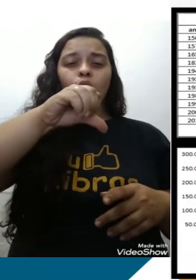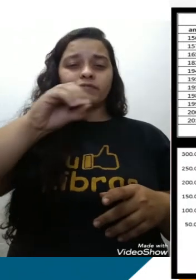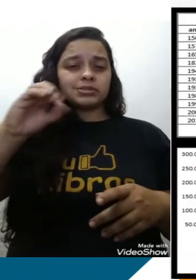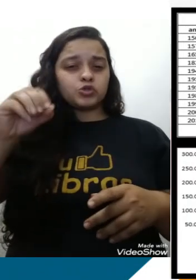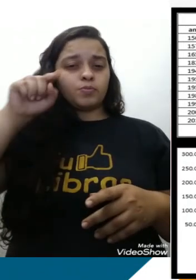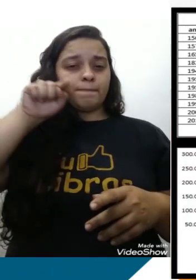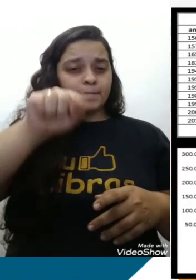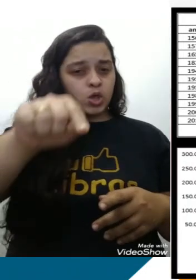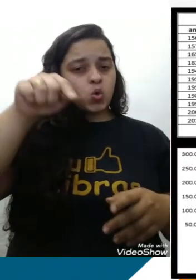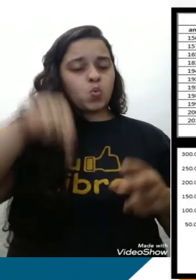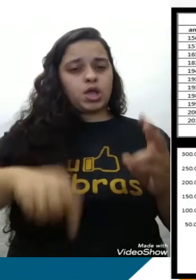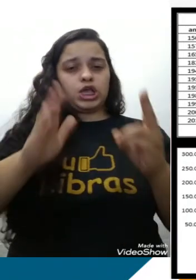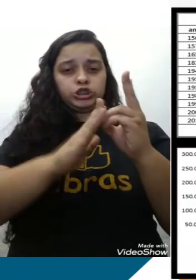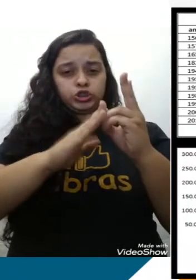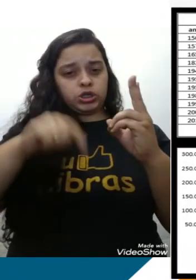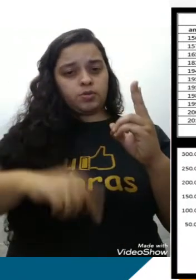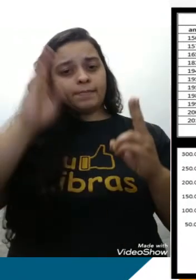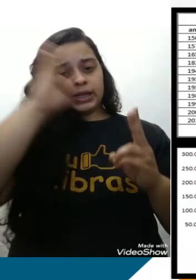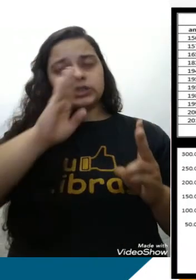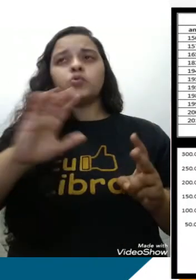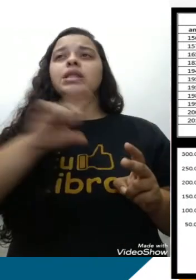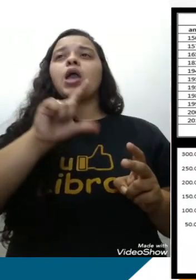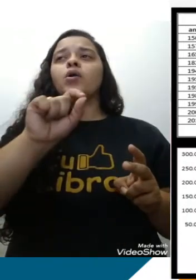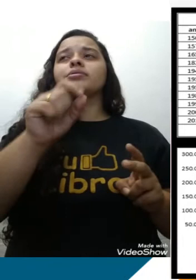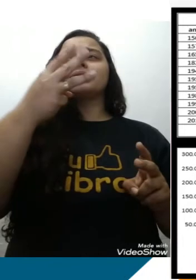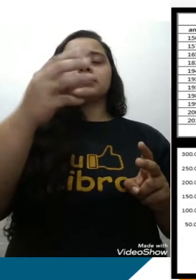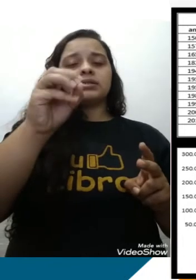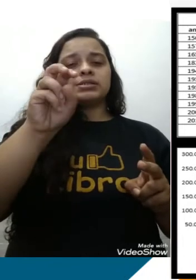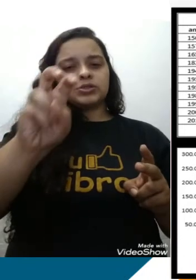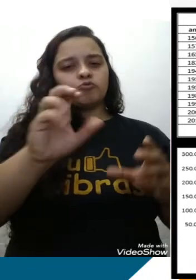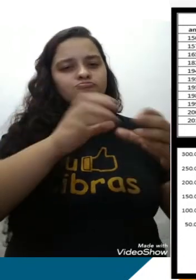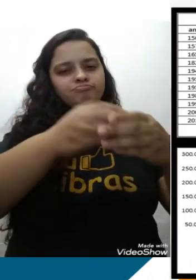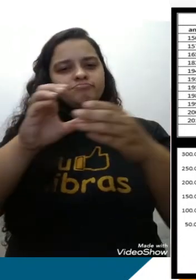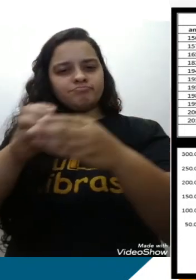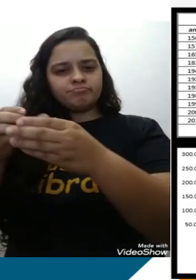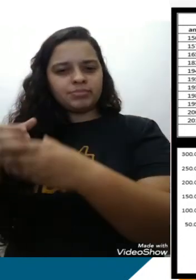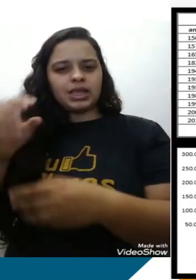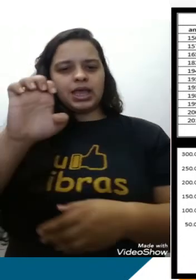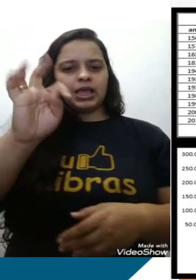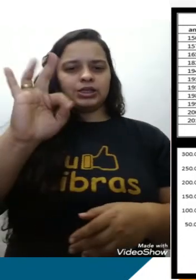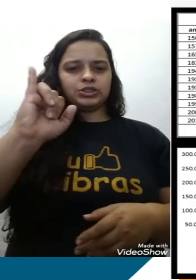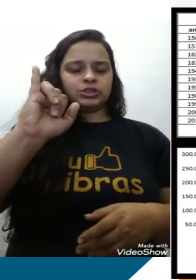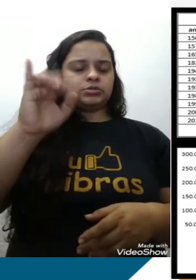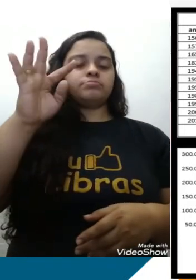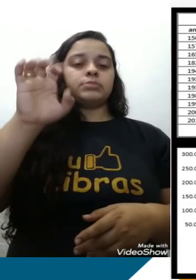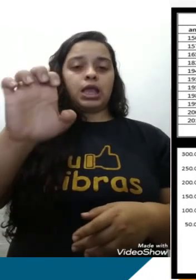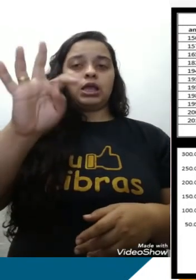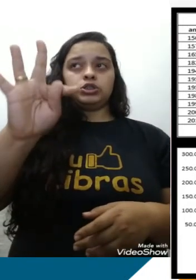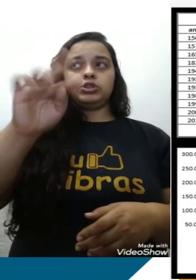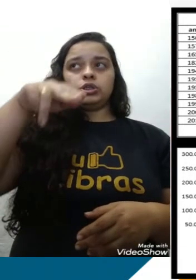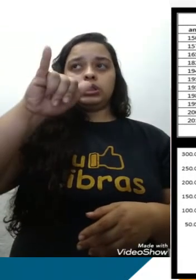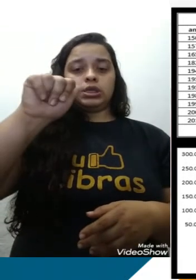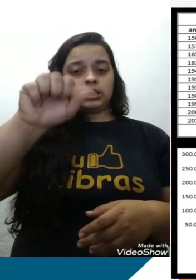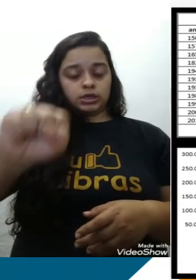900 mil indígenas aqui no Brasil, separados em 305 diferentes etnias. Então, é possível pensar que as etnias são todas iguais entre